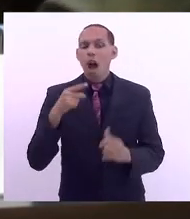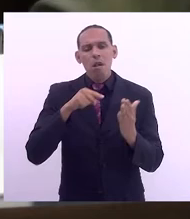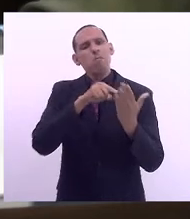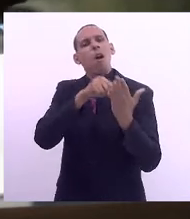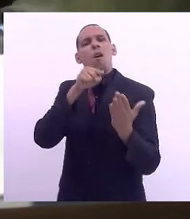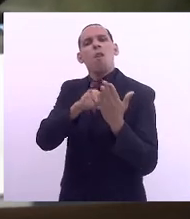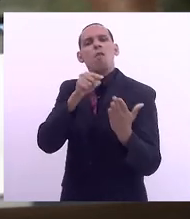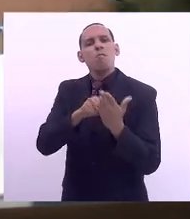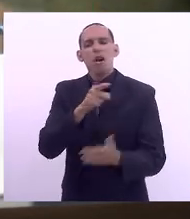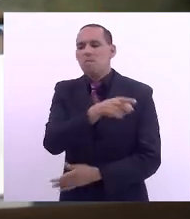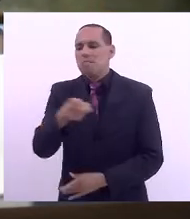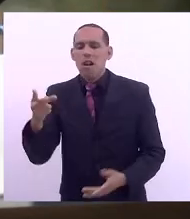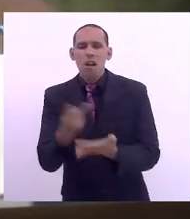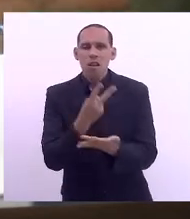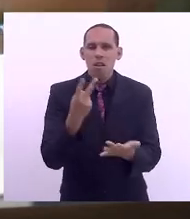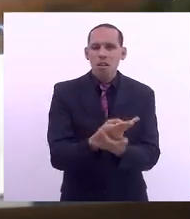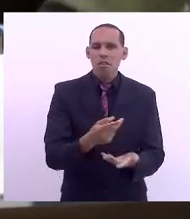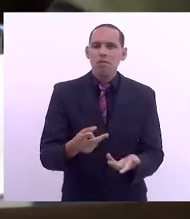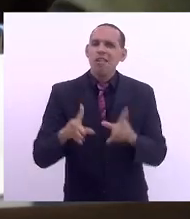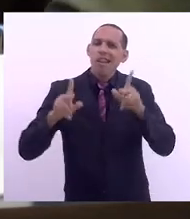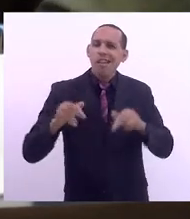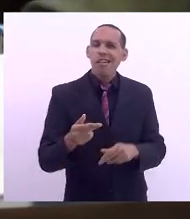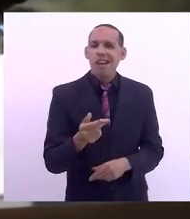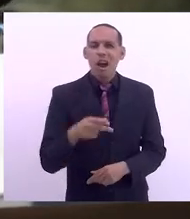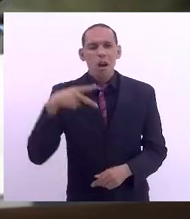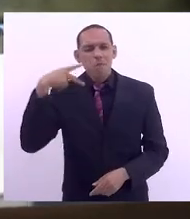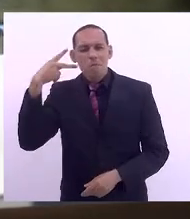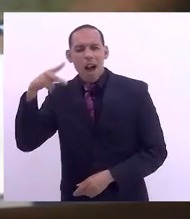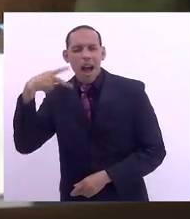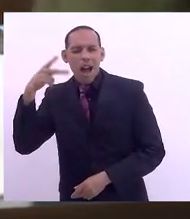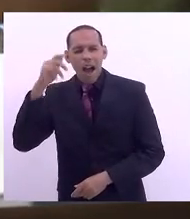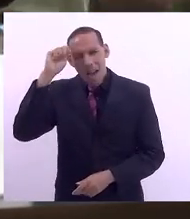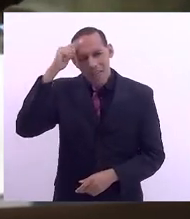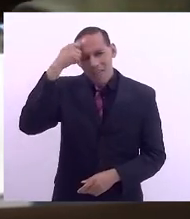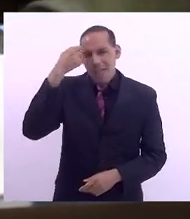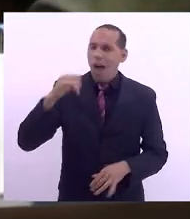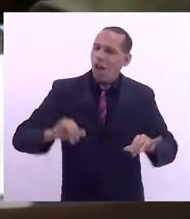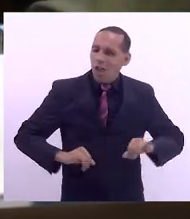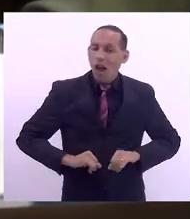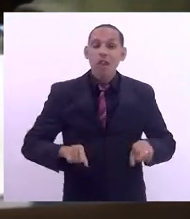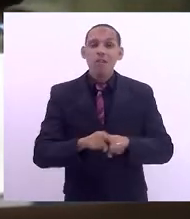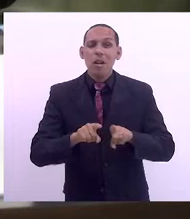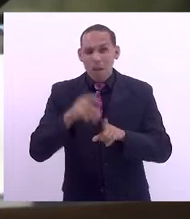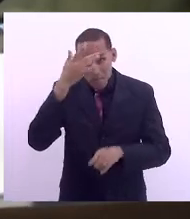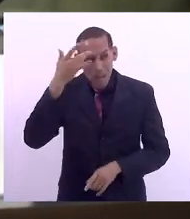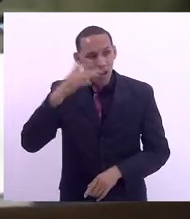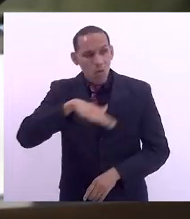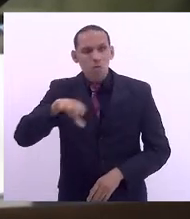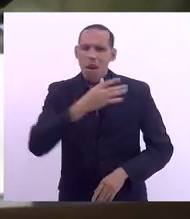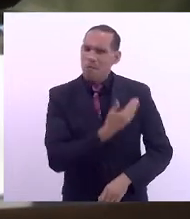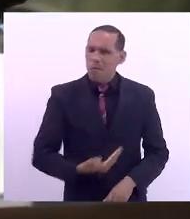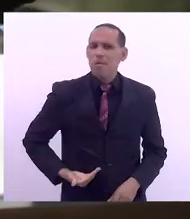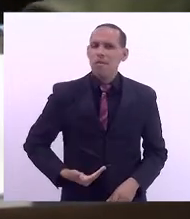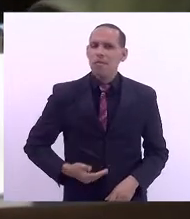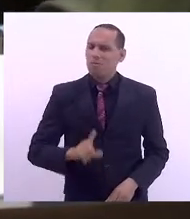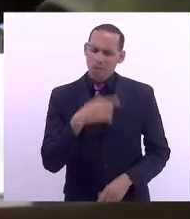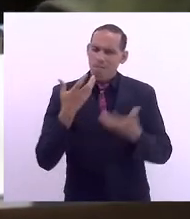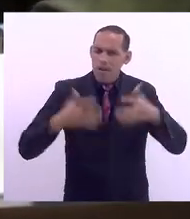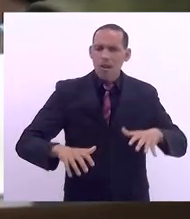situações, como acontece com diversos parlamentares negros e pessoas públicas. Isso a gente não